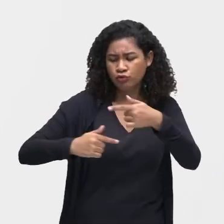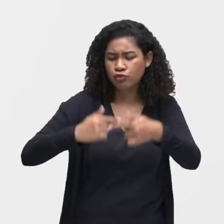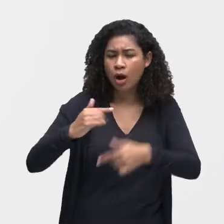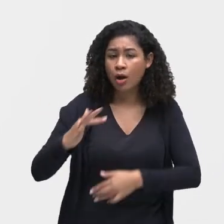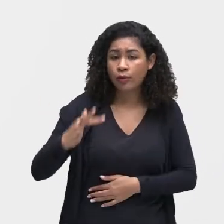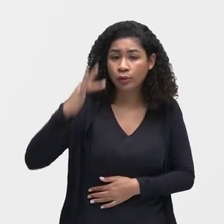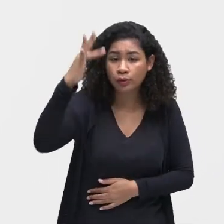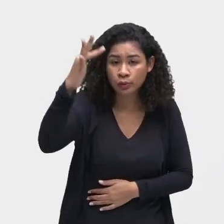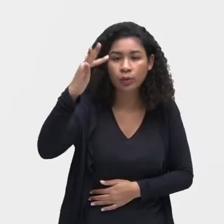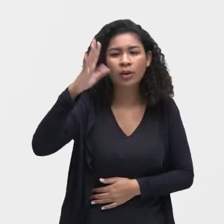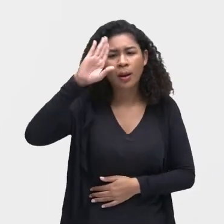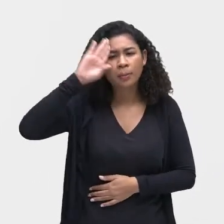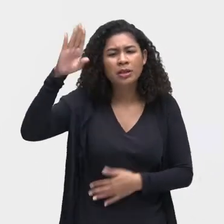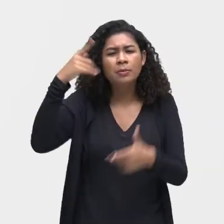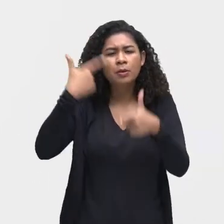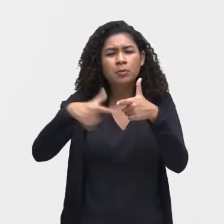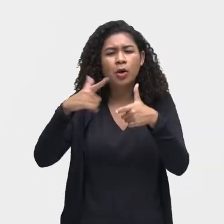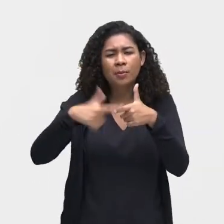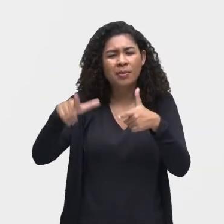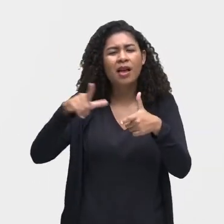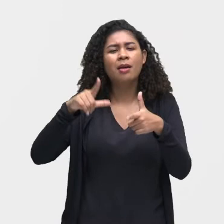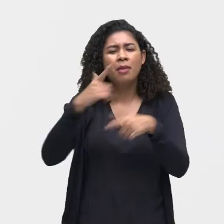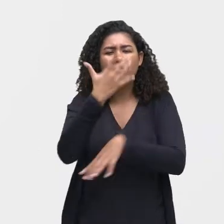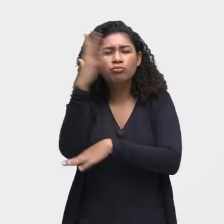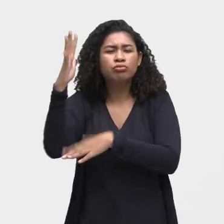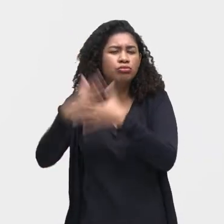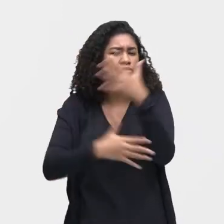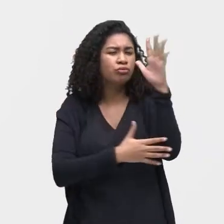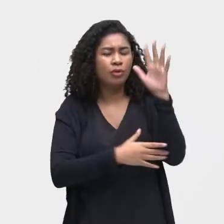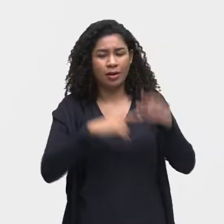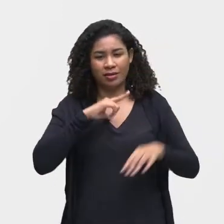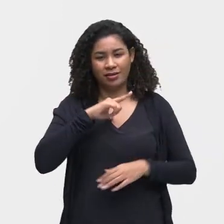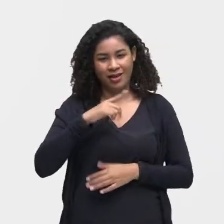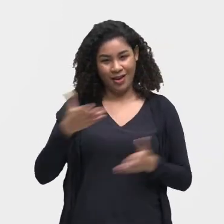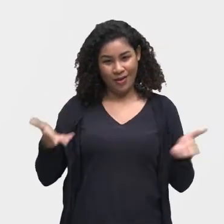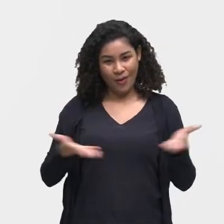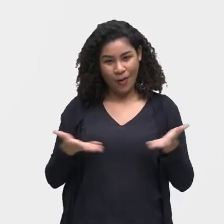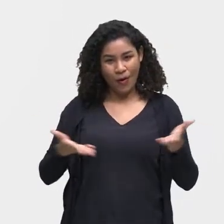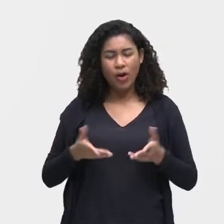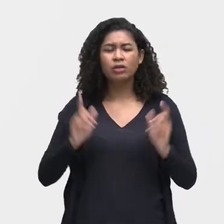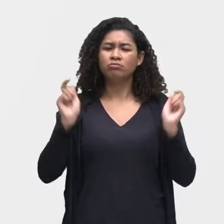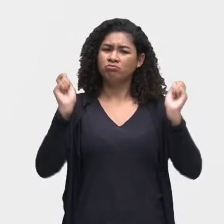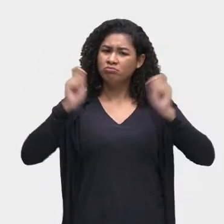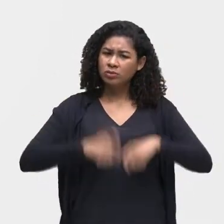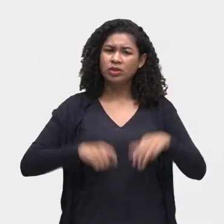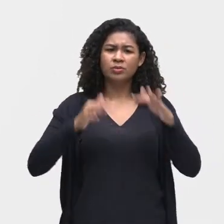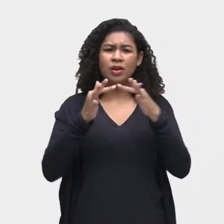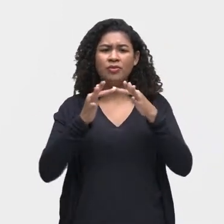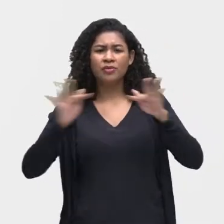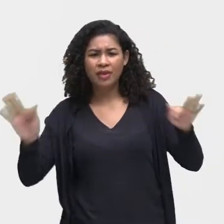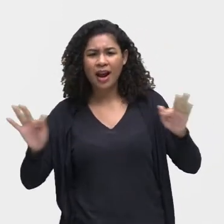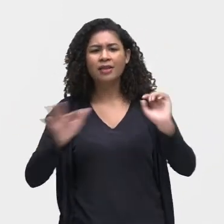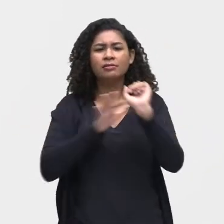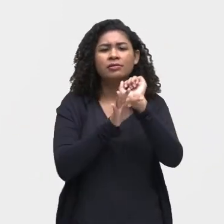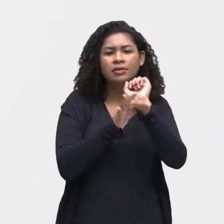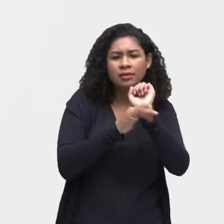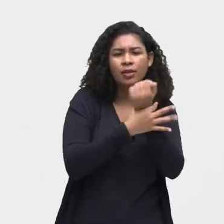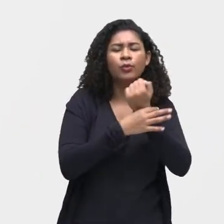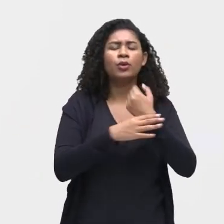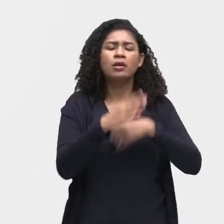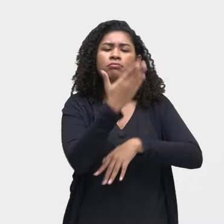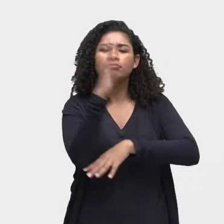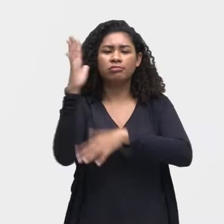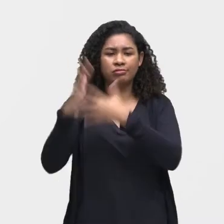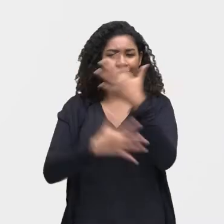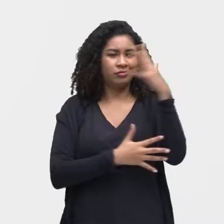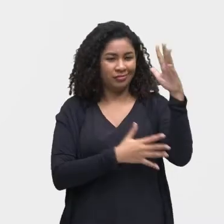afligem as pessoas no presente. Pode ser uma frase aí de conservação e preservação ambiental para a gente ler aqui,